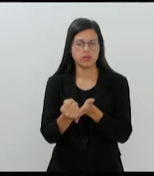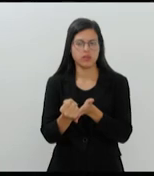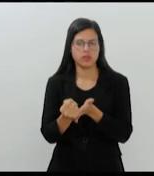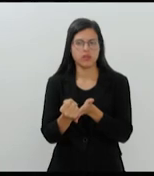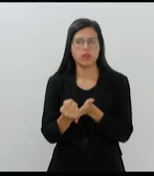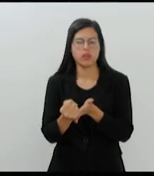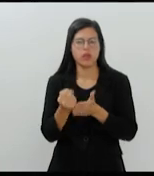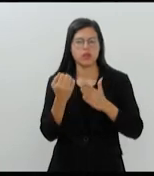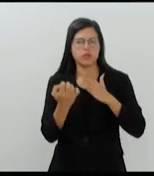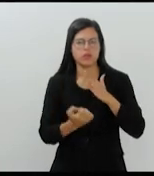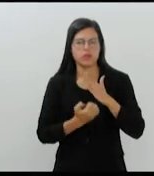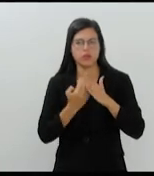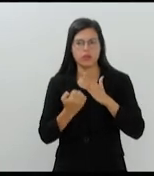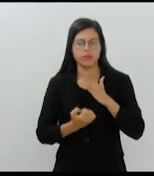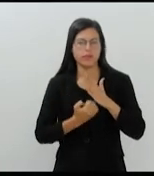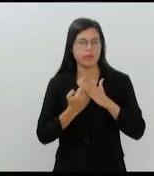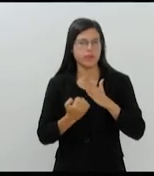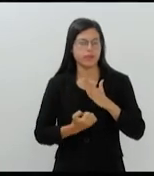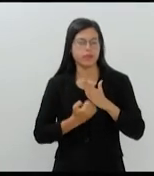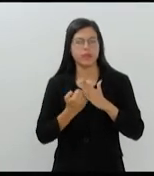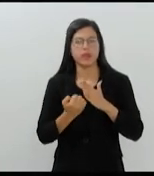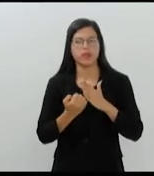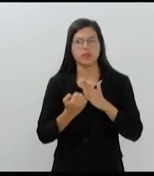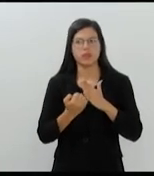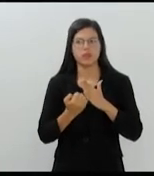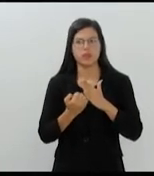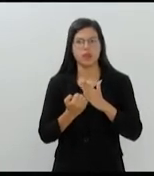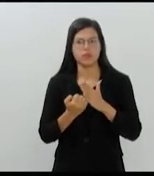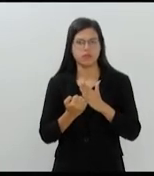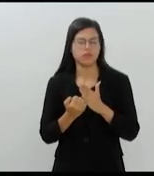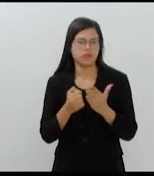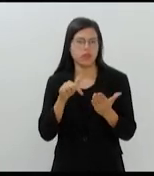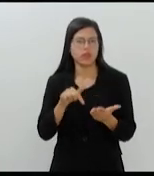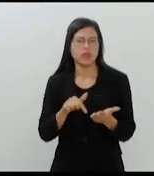uma empresa que forneça consultoria